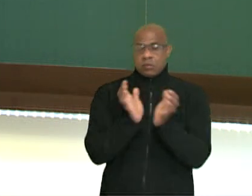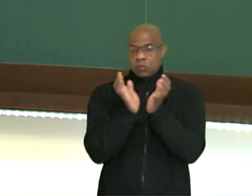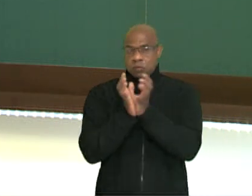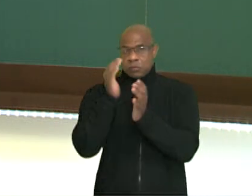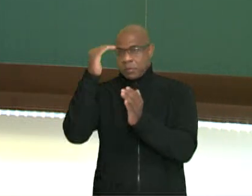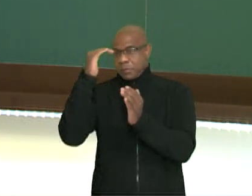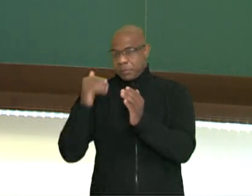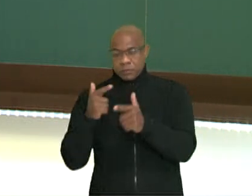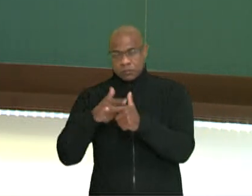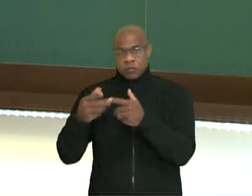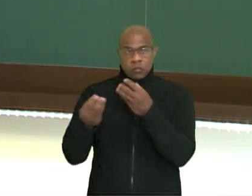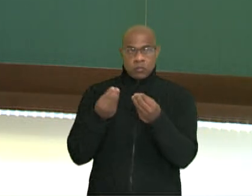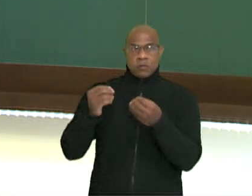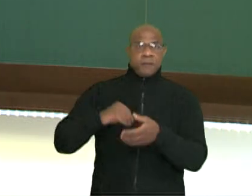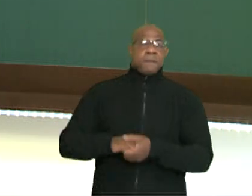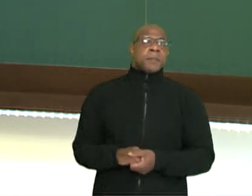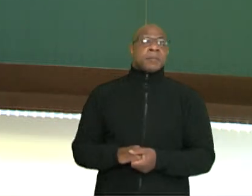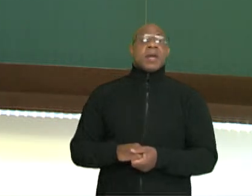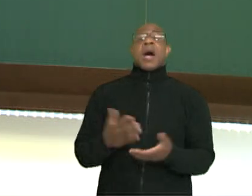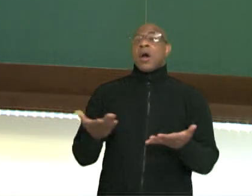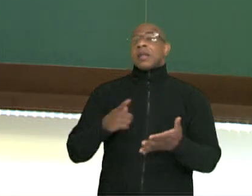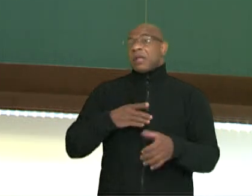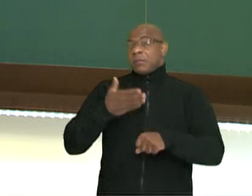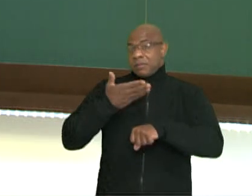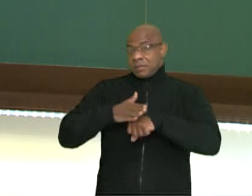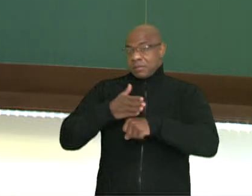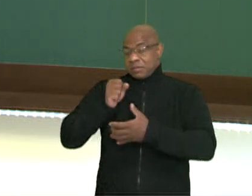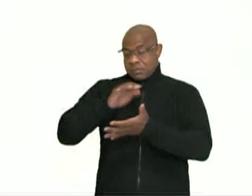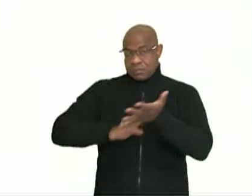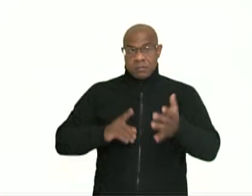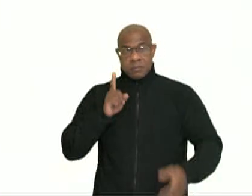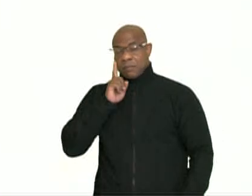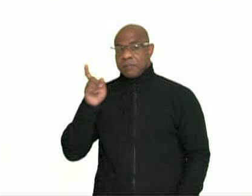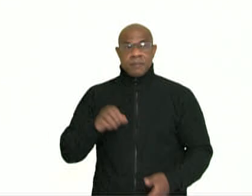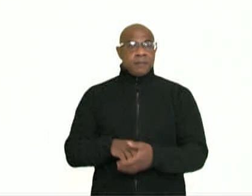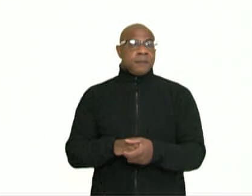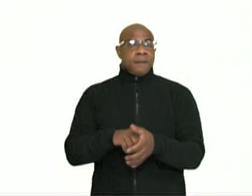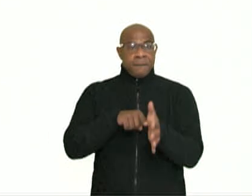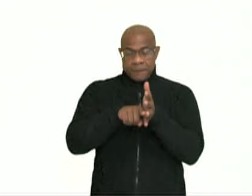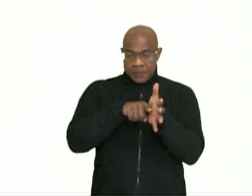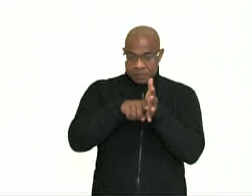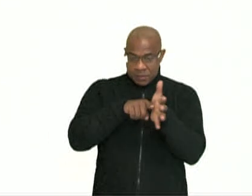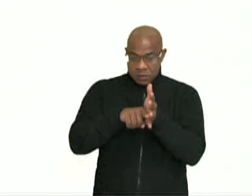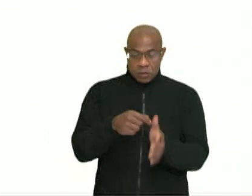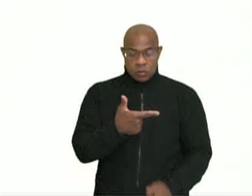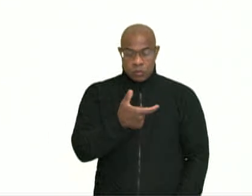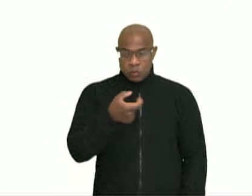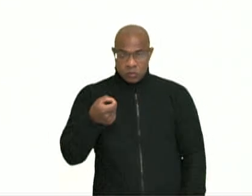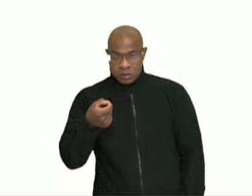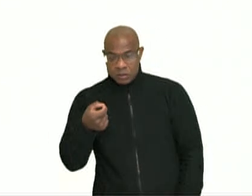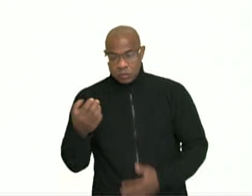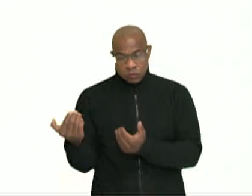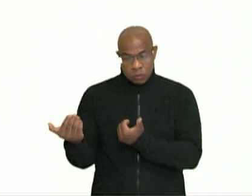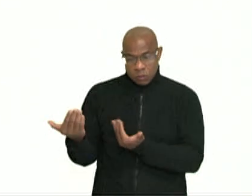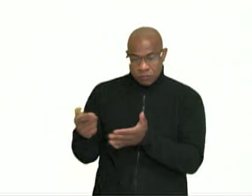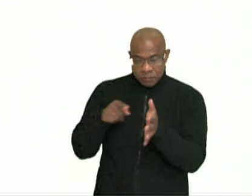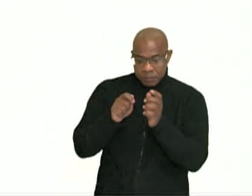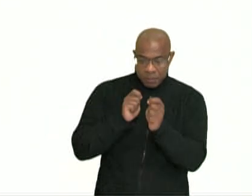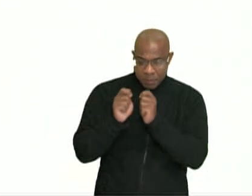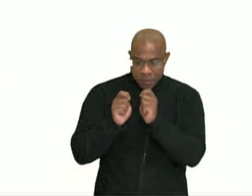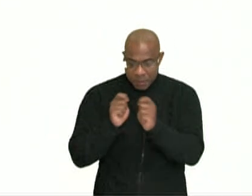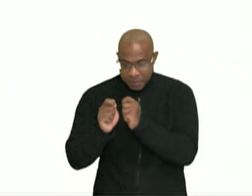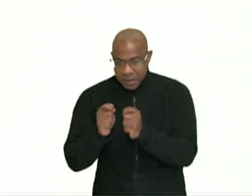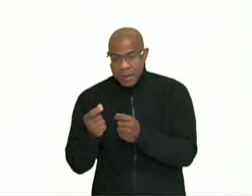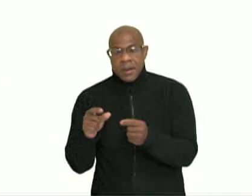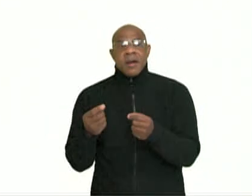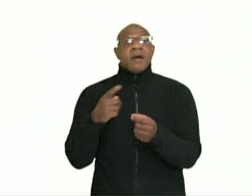ok? Então, para isso temos o exercício 1, ó. Em uma pesquisa, 200 jovens universitários foram entrevistados para saber sobre o